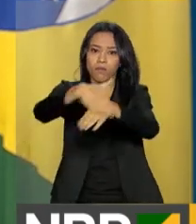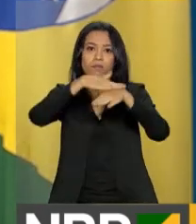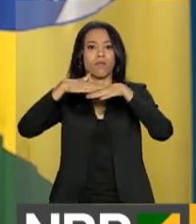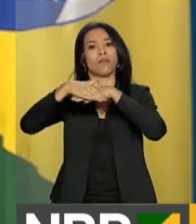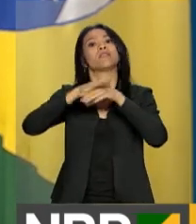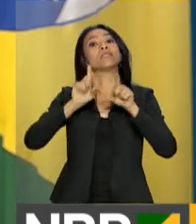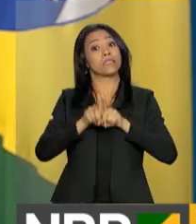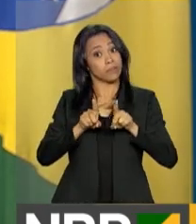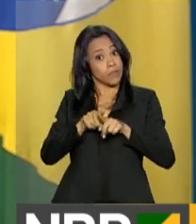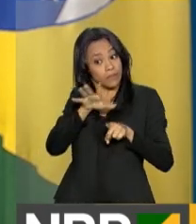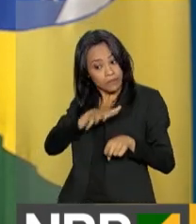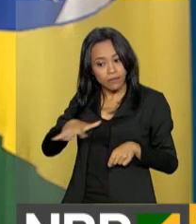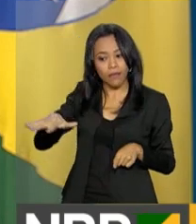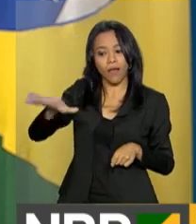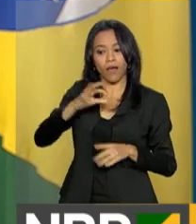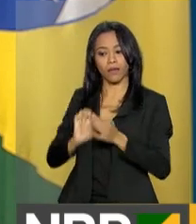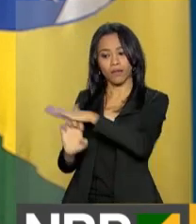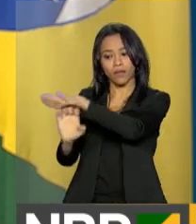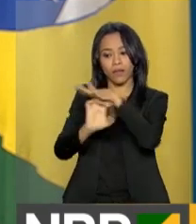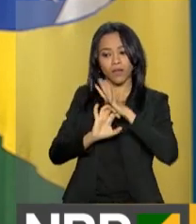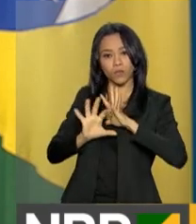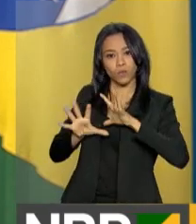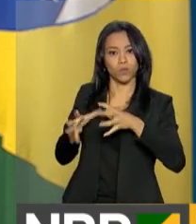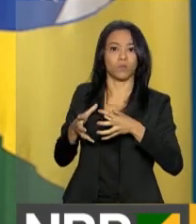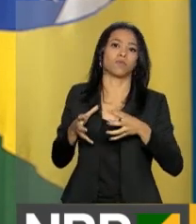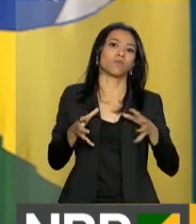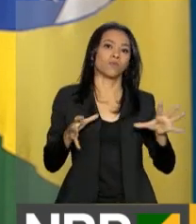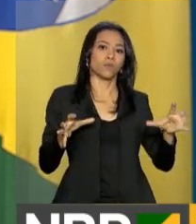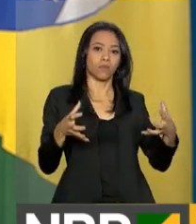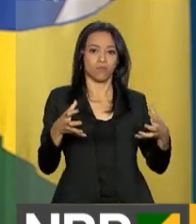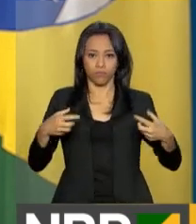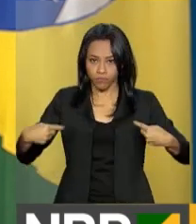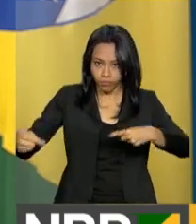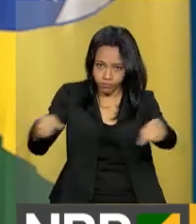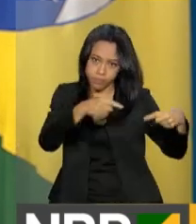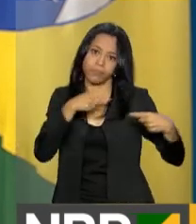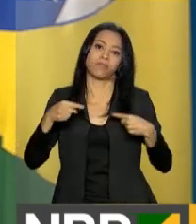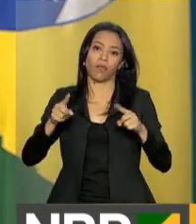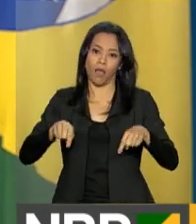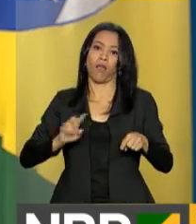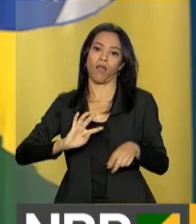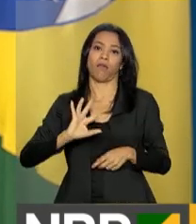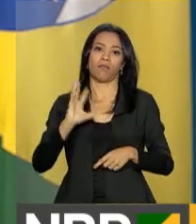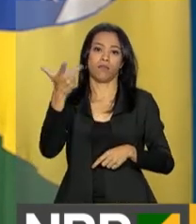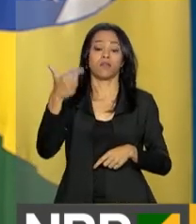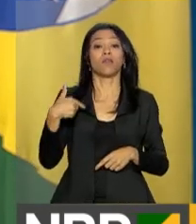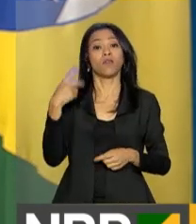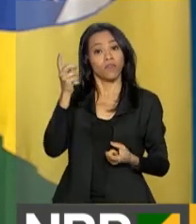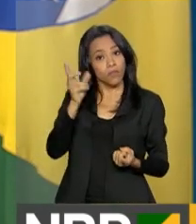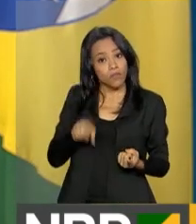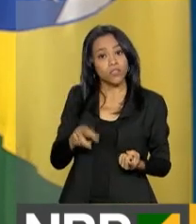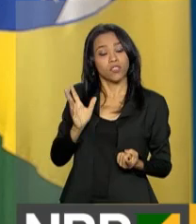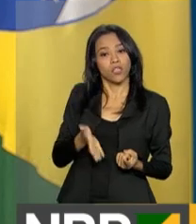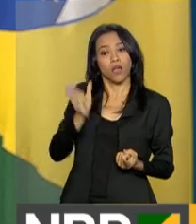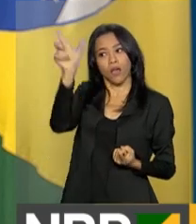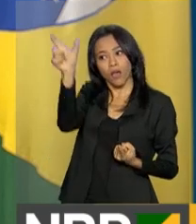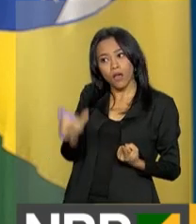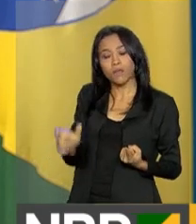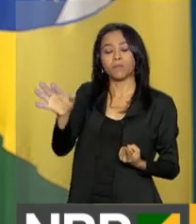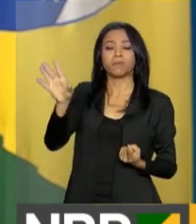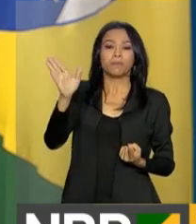setor assim foi ao tempo dos ministros anteriores assim foi agora com moreira franco a